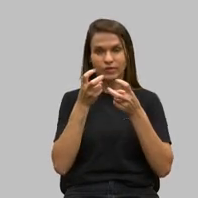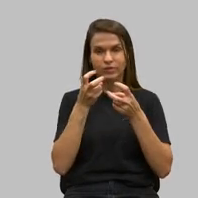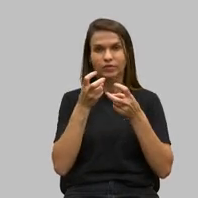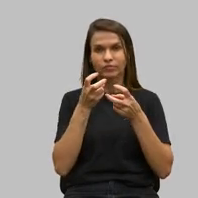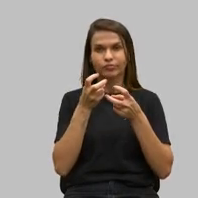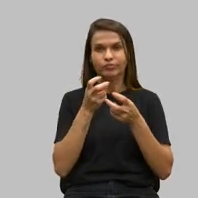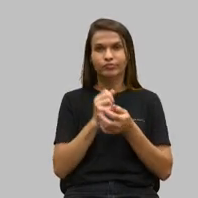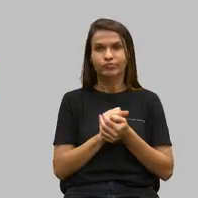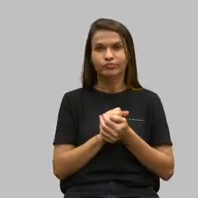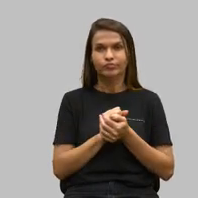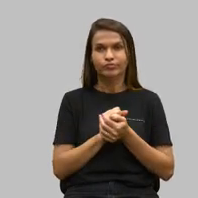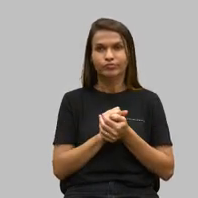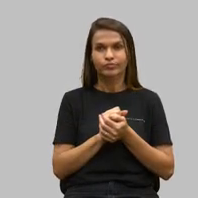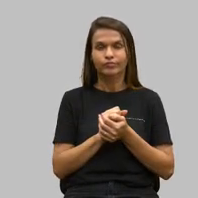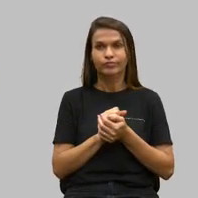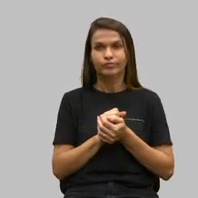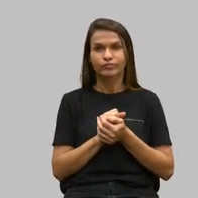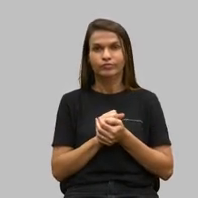com vocês.